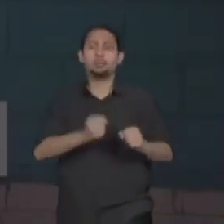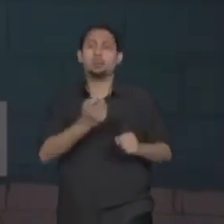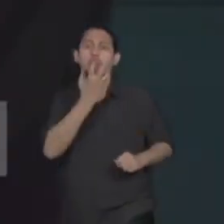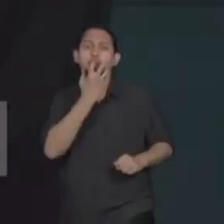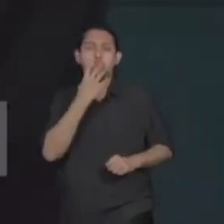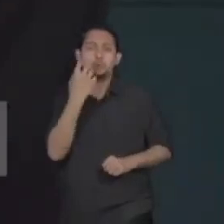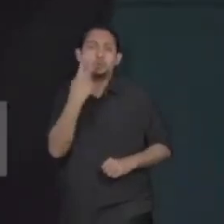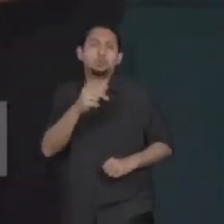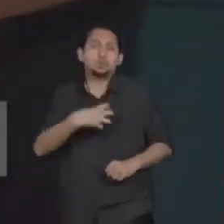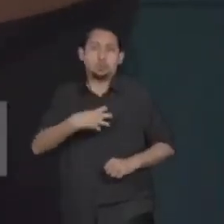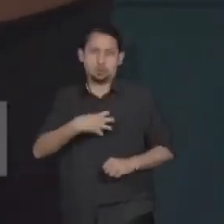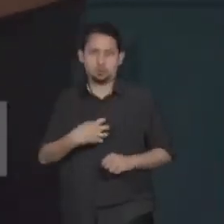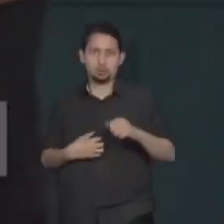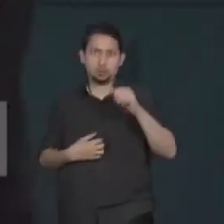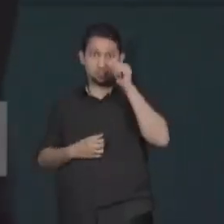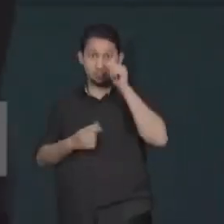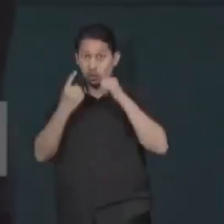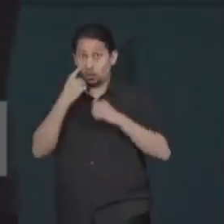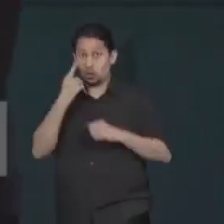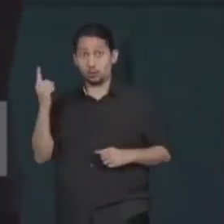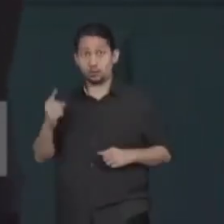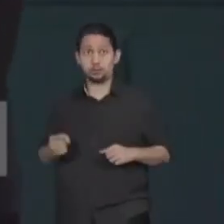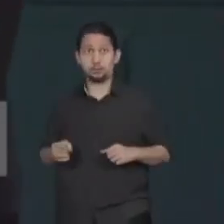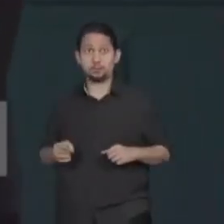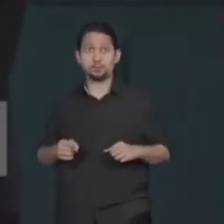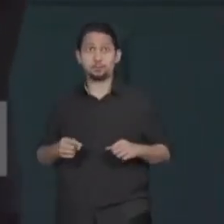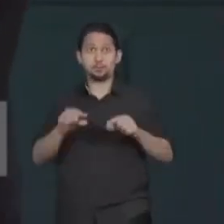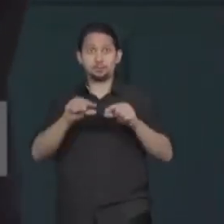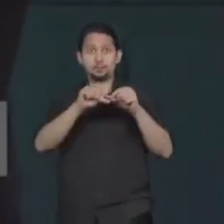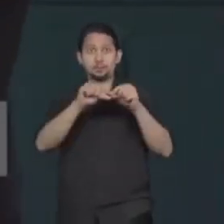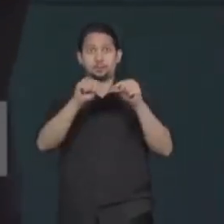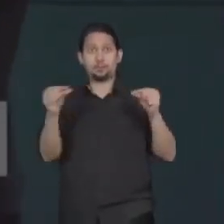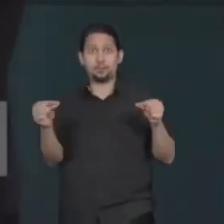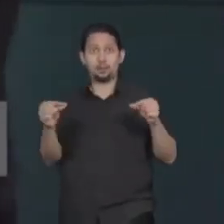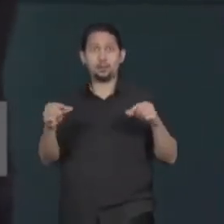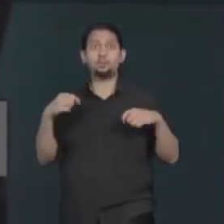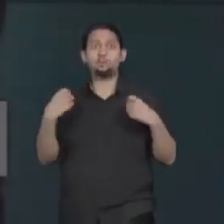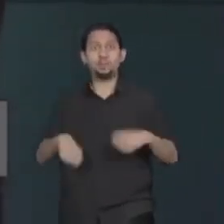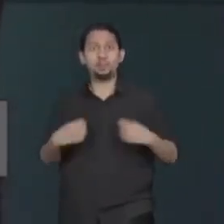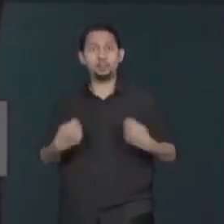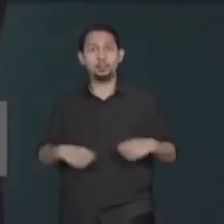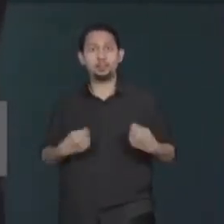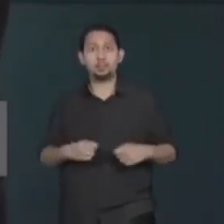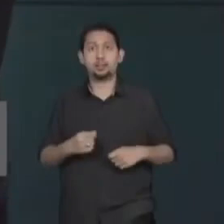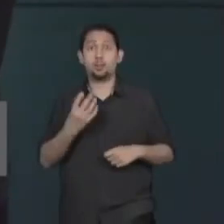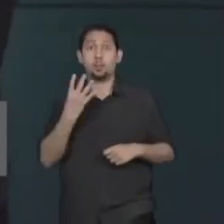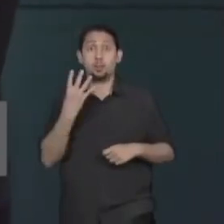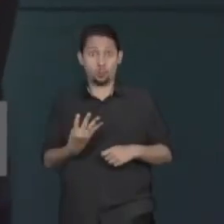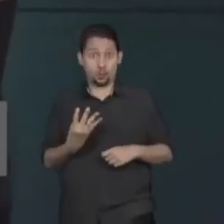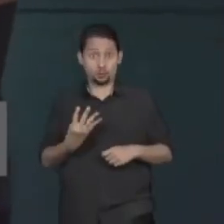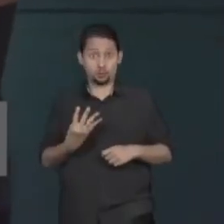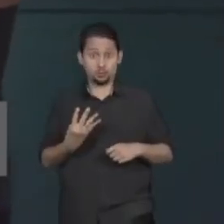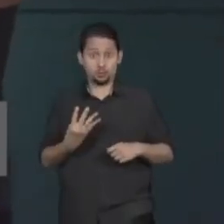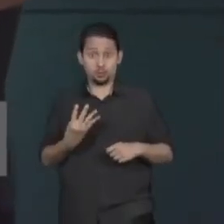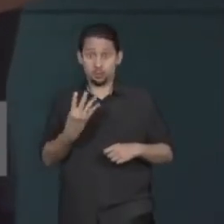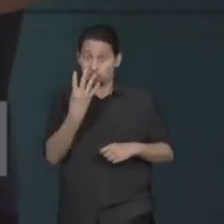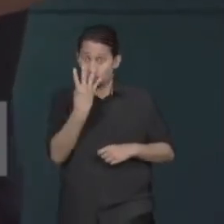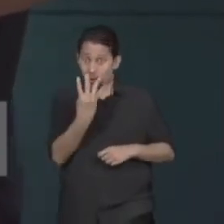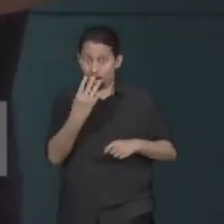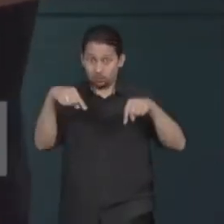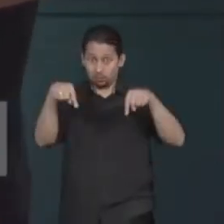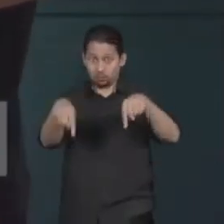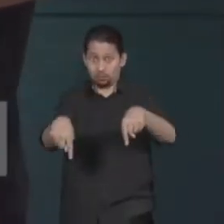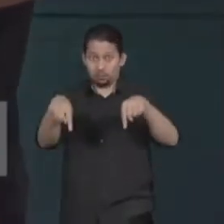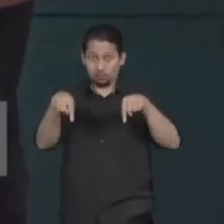decide. Então, esse robô, ele vai precisar, as 4 patas, você vai fazer as 4 patas dele, as